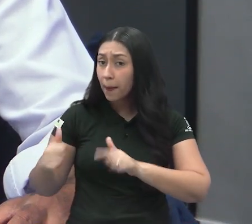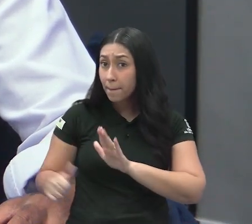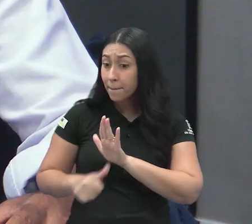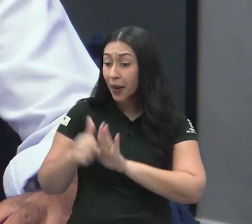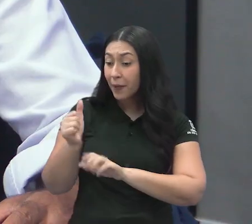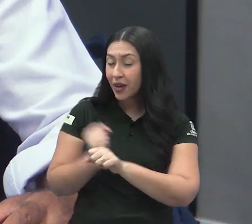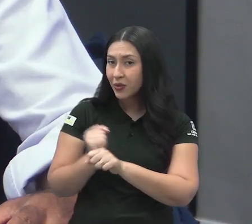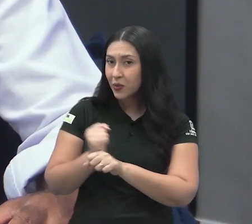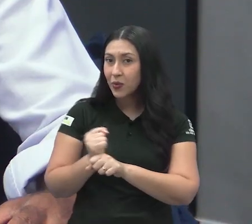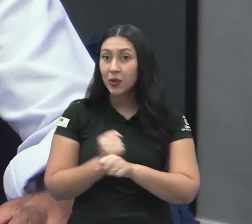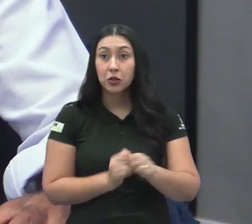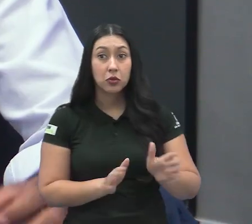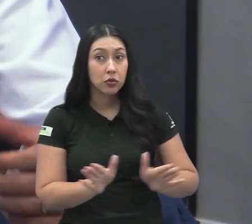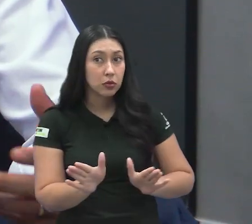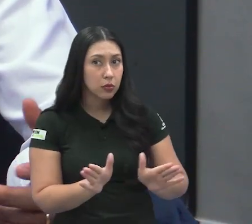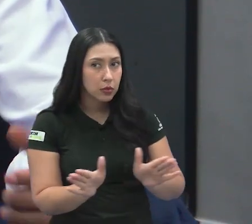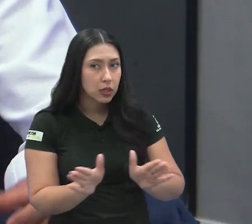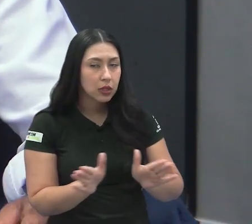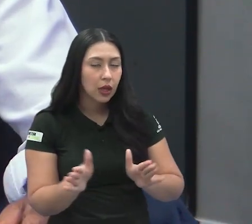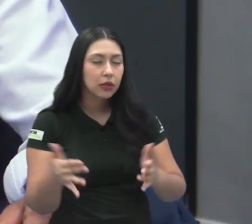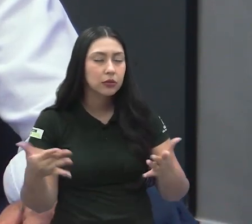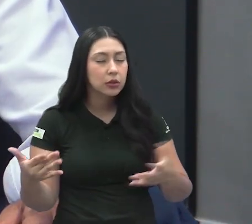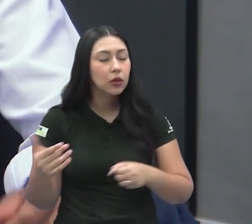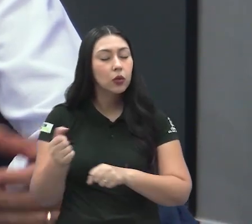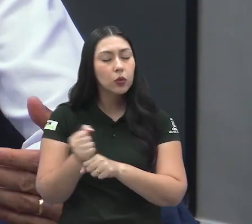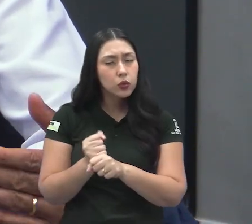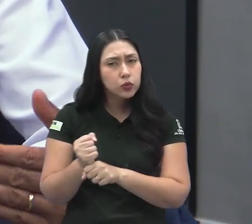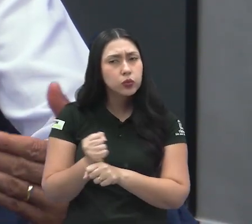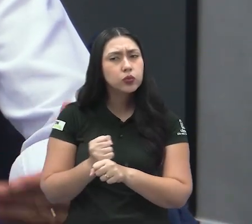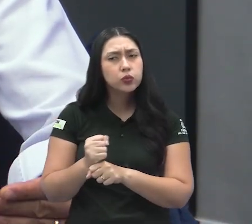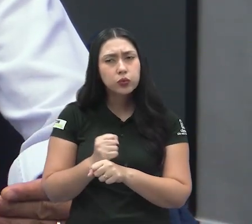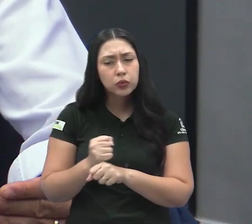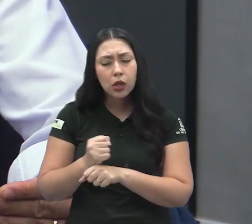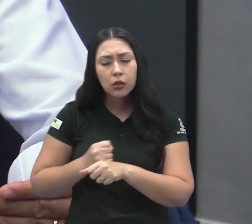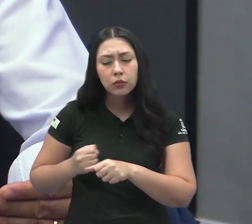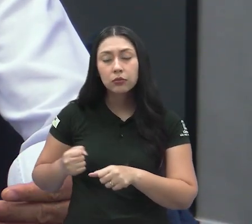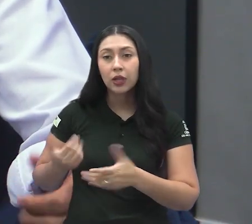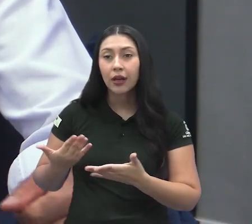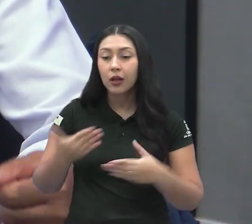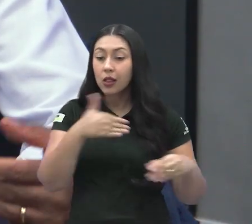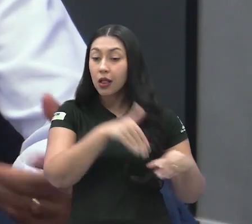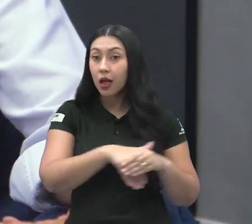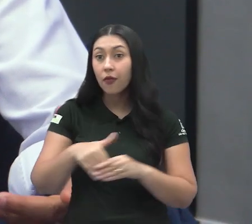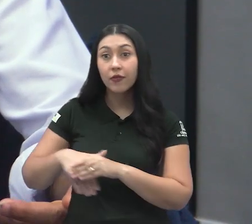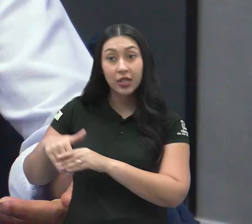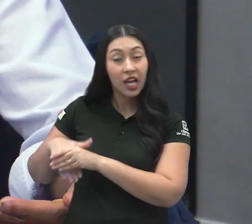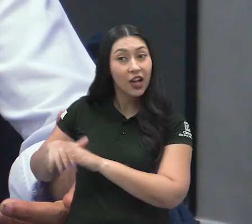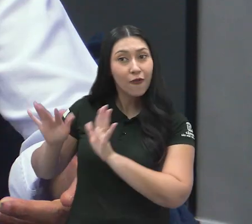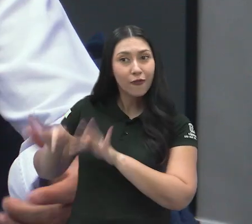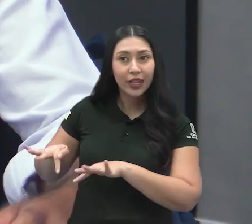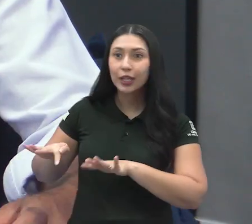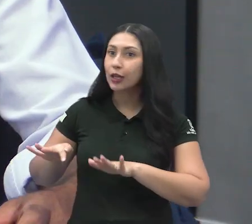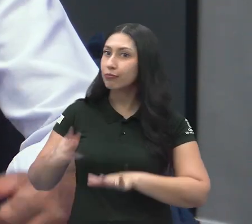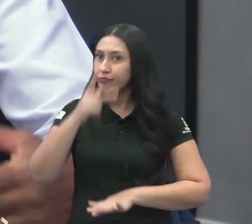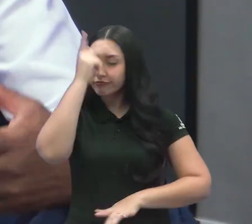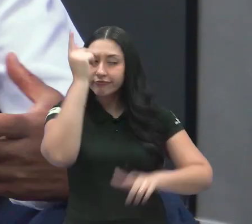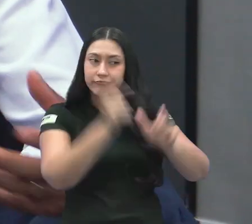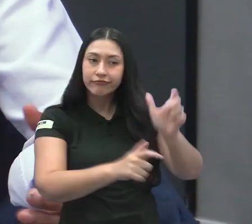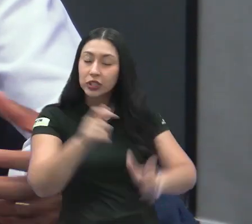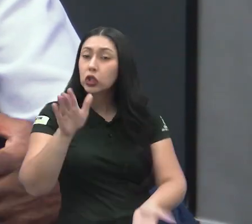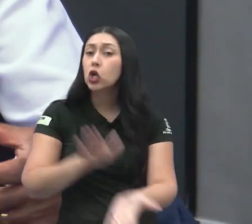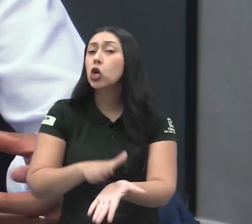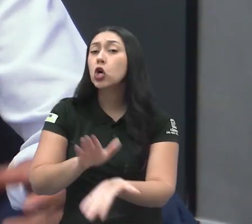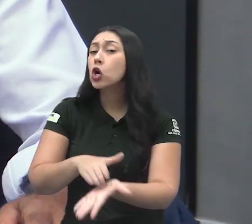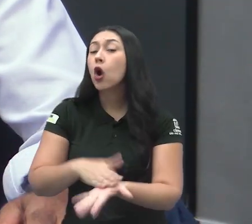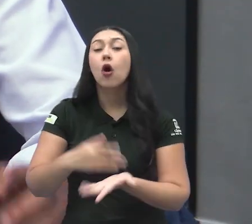ano da legislatura, né? E é um ano que realmente você passa a eleição, as pessoas te cobram muito, né? Porque quando você